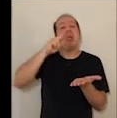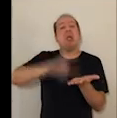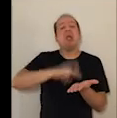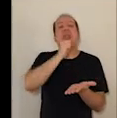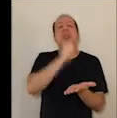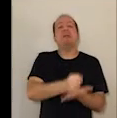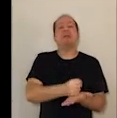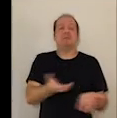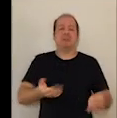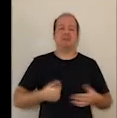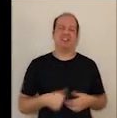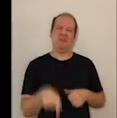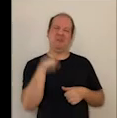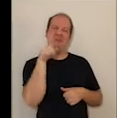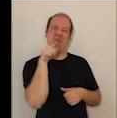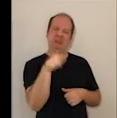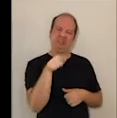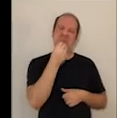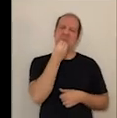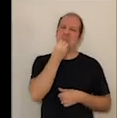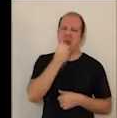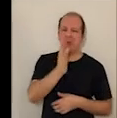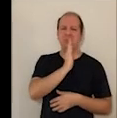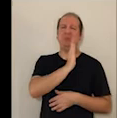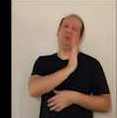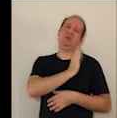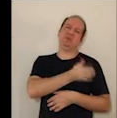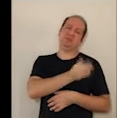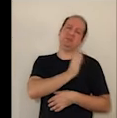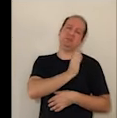Ah, você é um rapaz de bom coração.